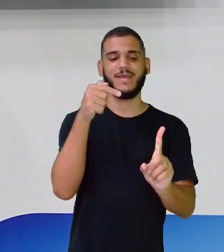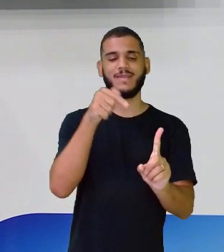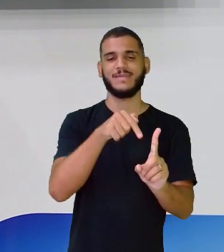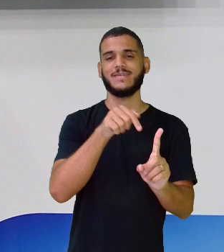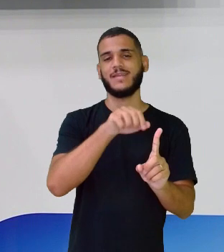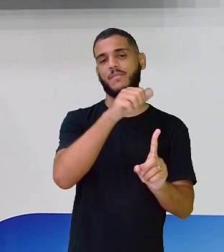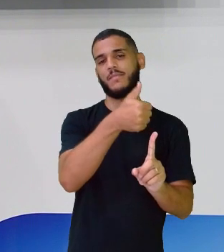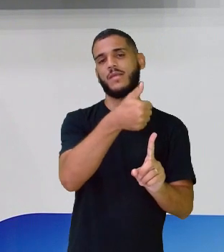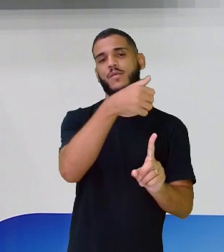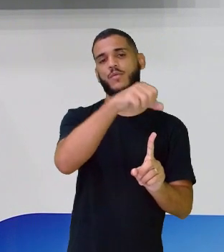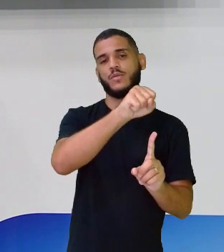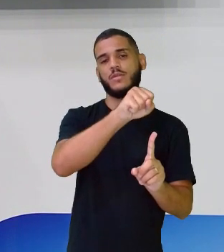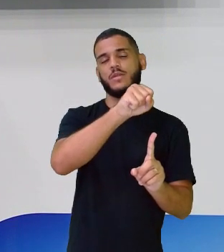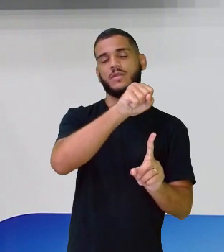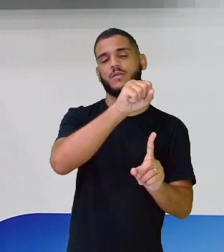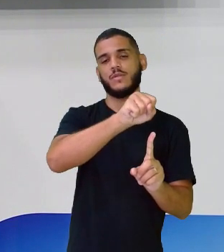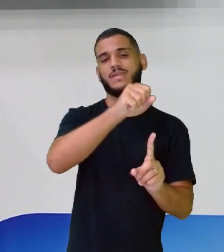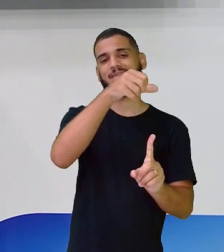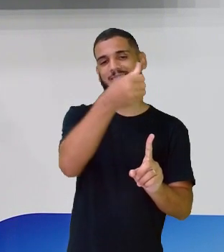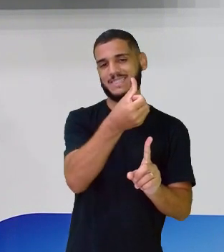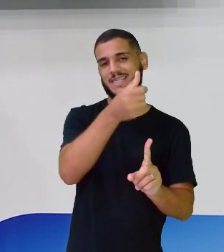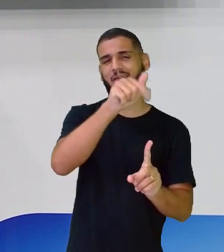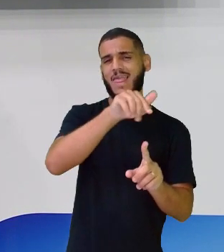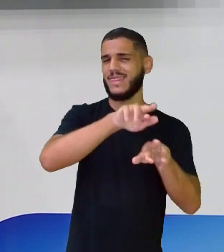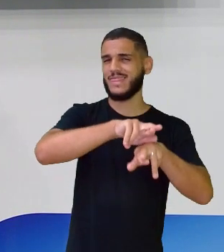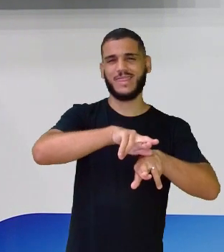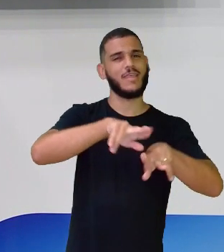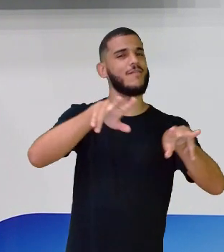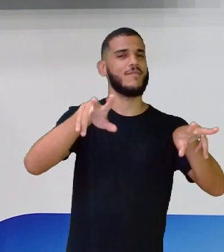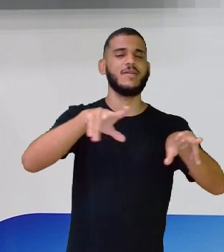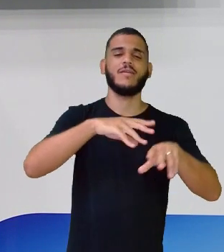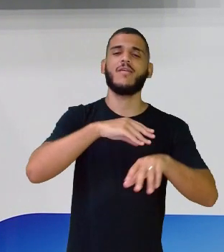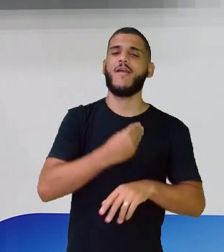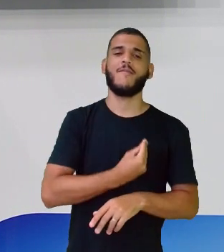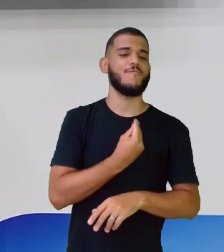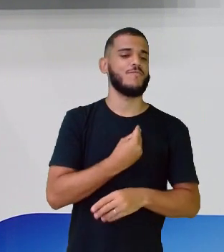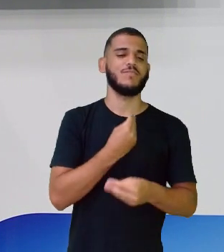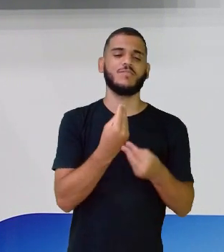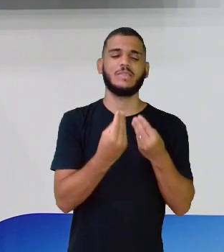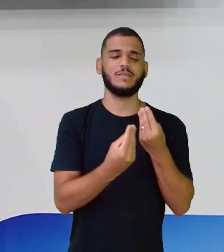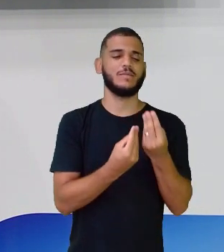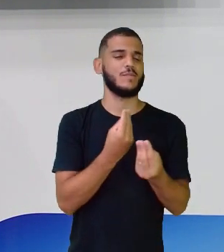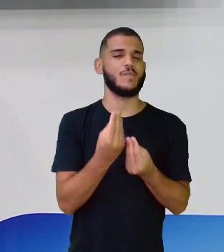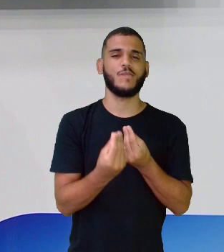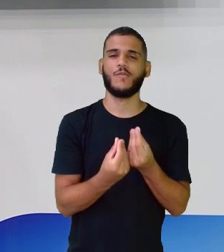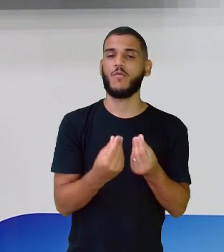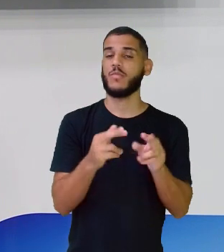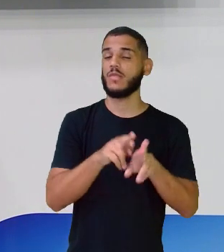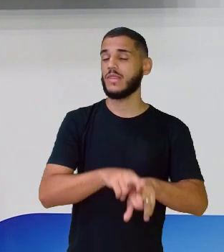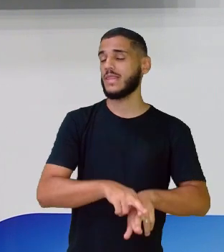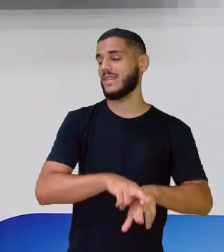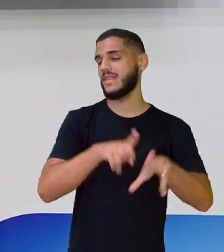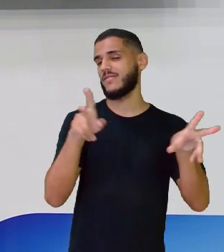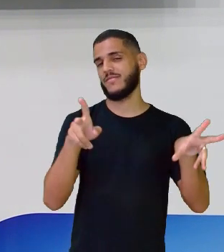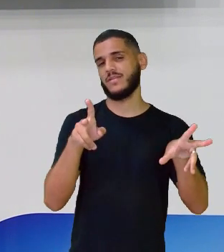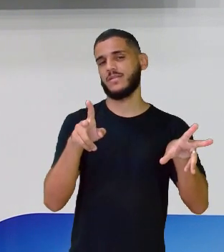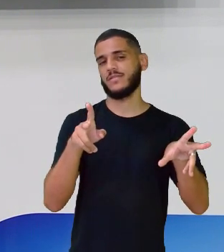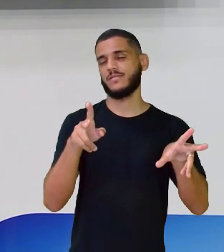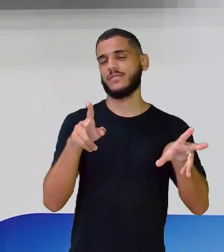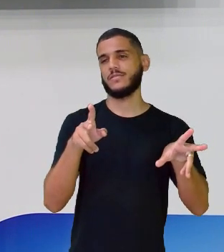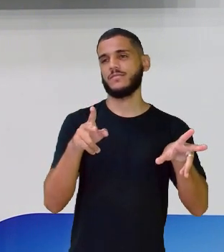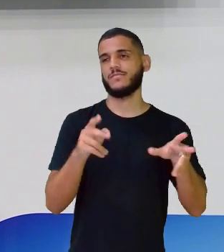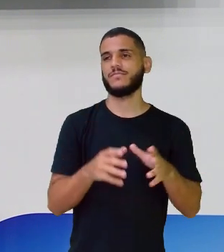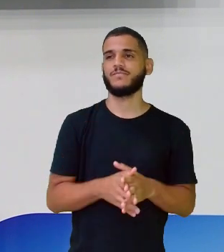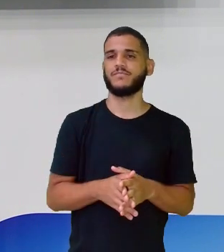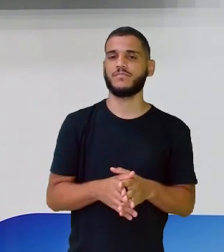nasceu, como a vida era daquela forma em 1886, é diferente do